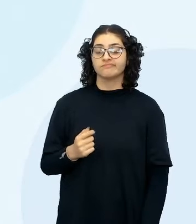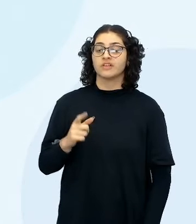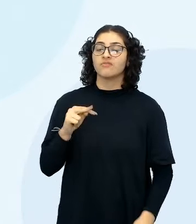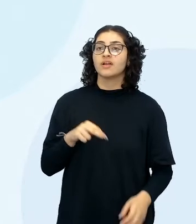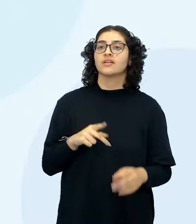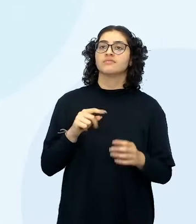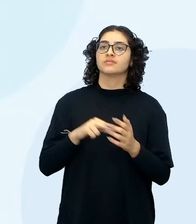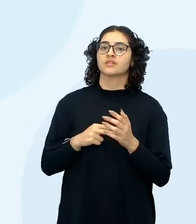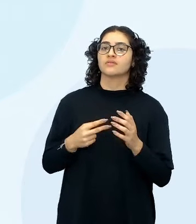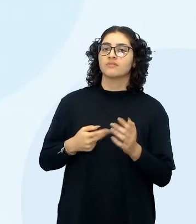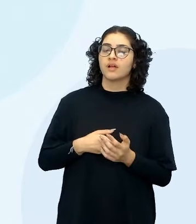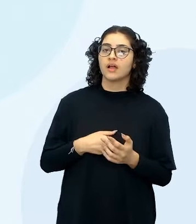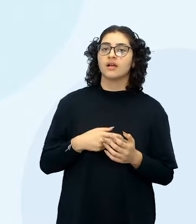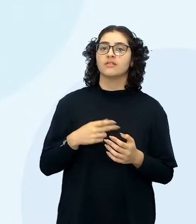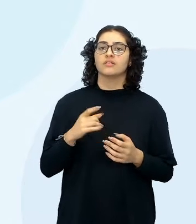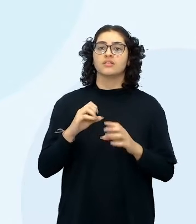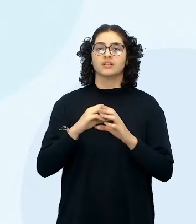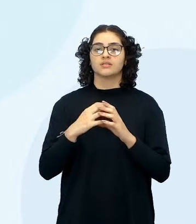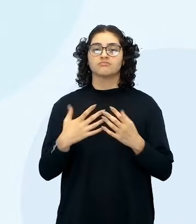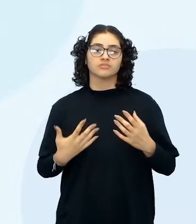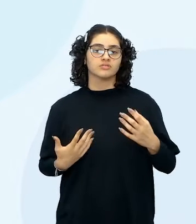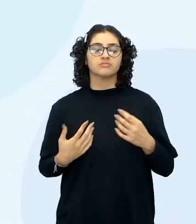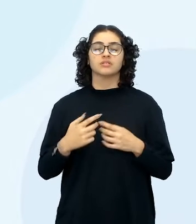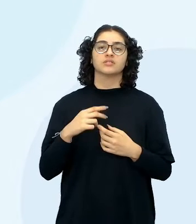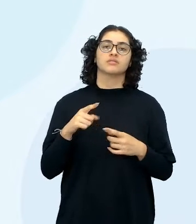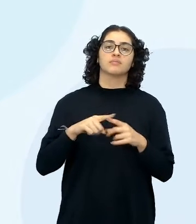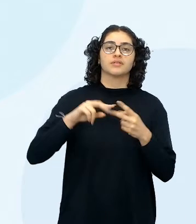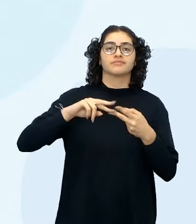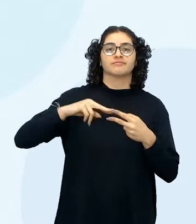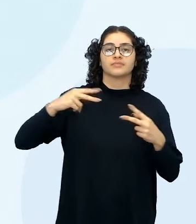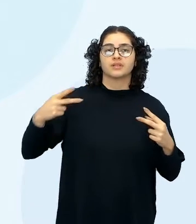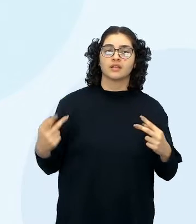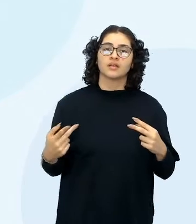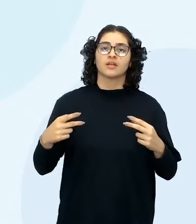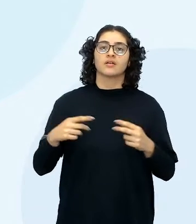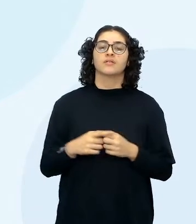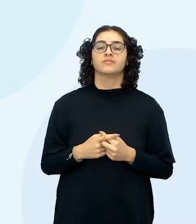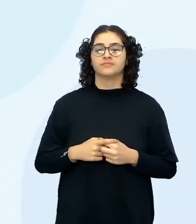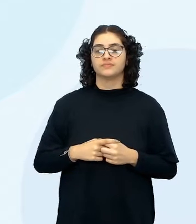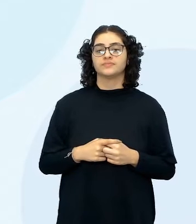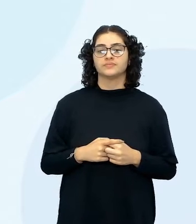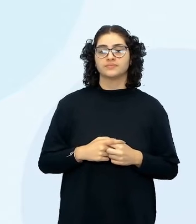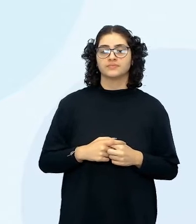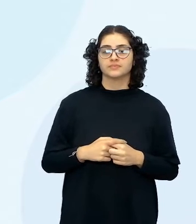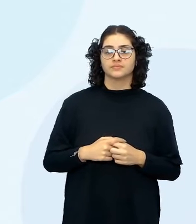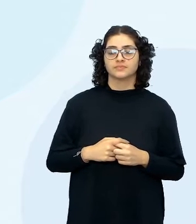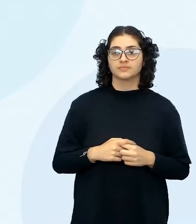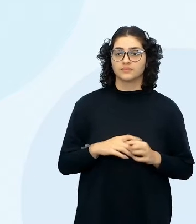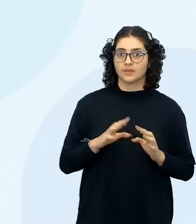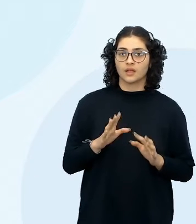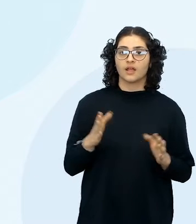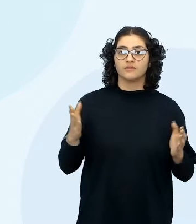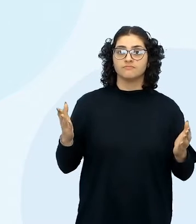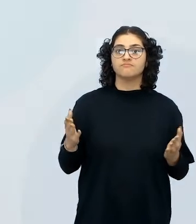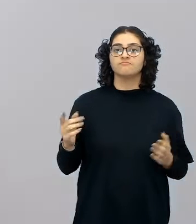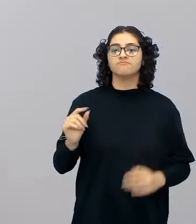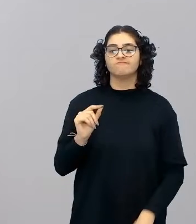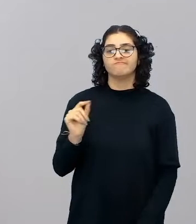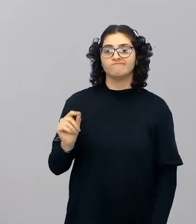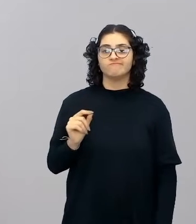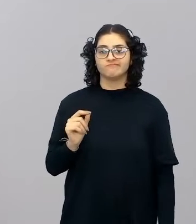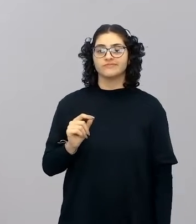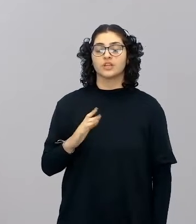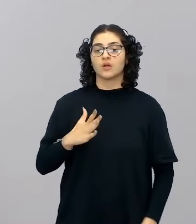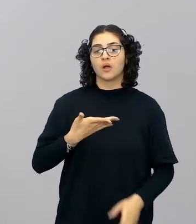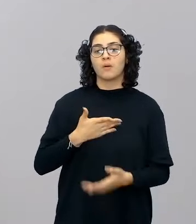seus aspectos genéticos e hereditários e alguns sinais, ok? A partir daí, então, a gente